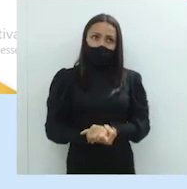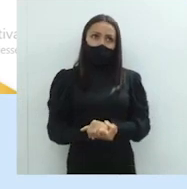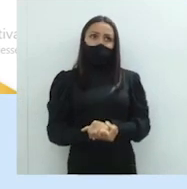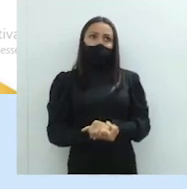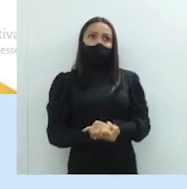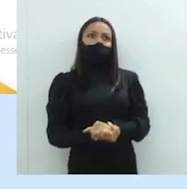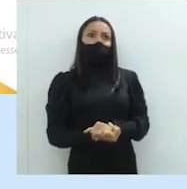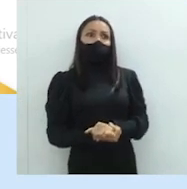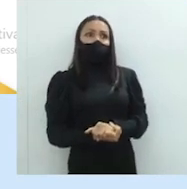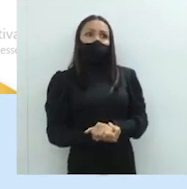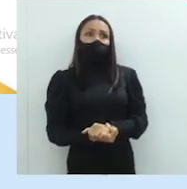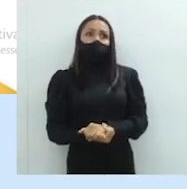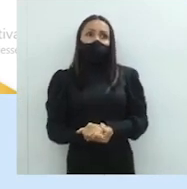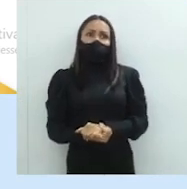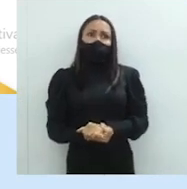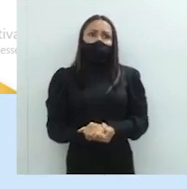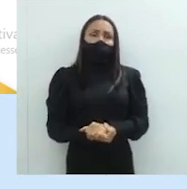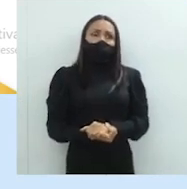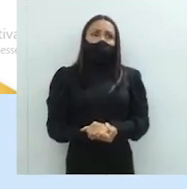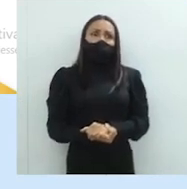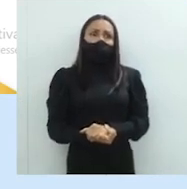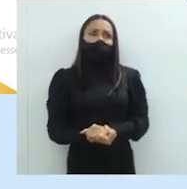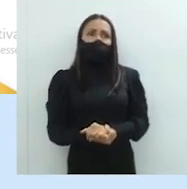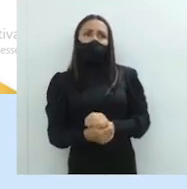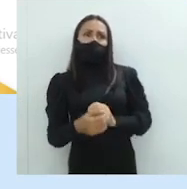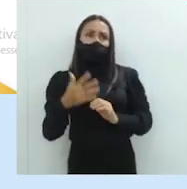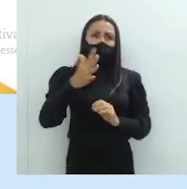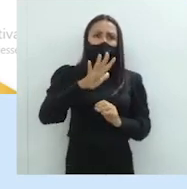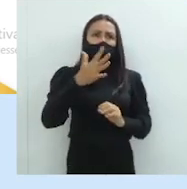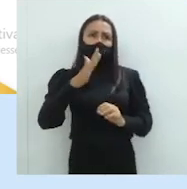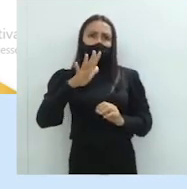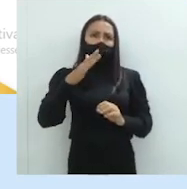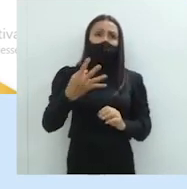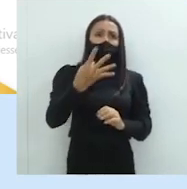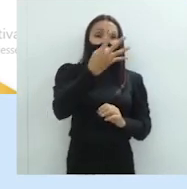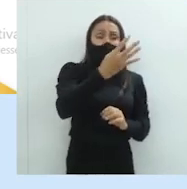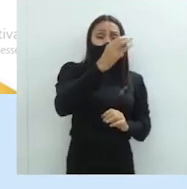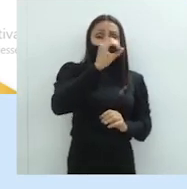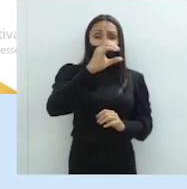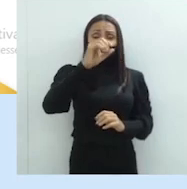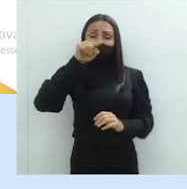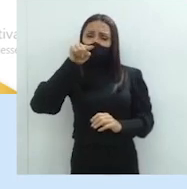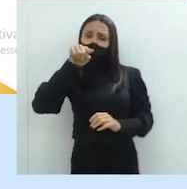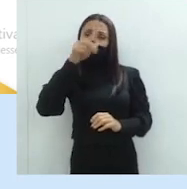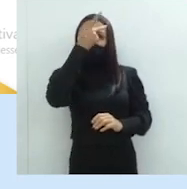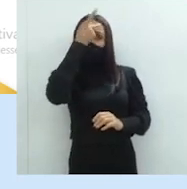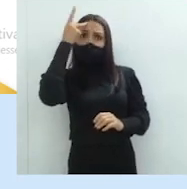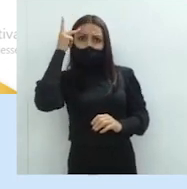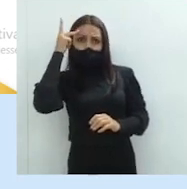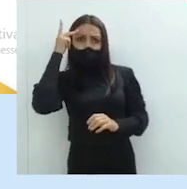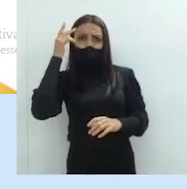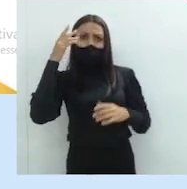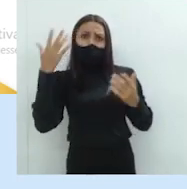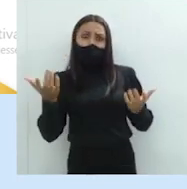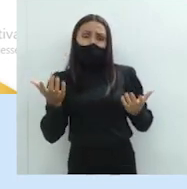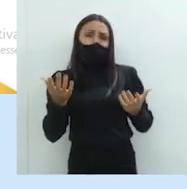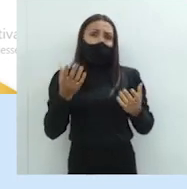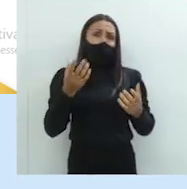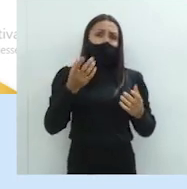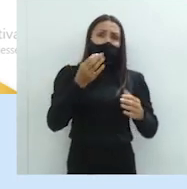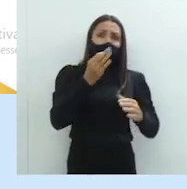Consequência desastrosa. Então, estima-se que cerca de 400.000 pessoas, entre